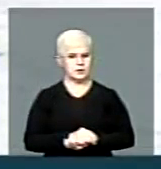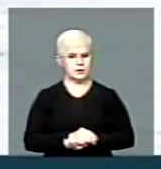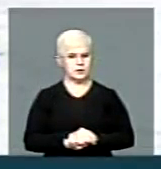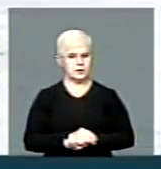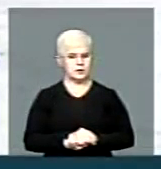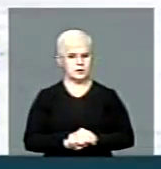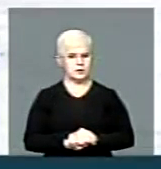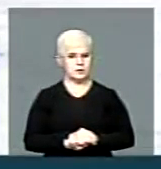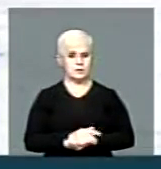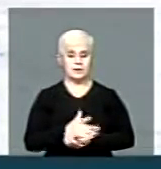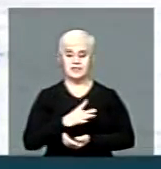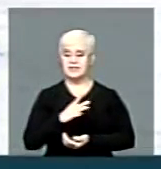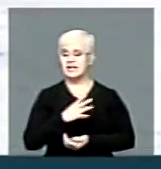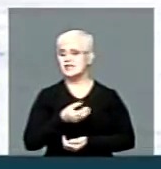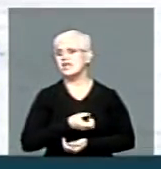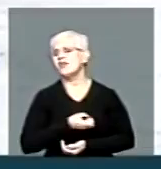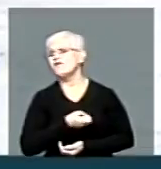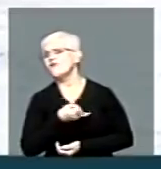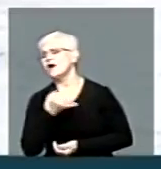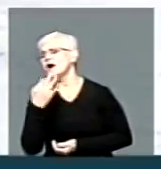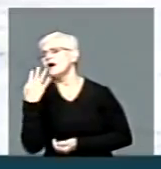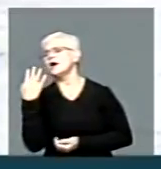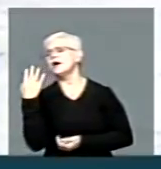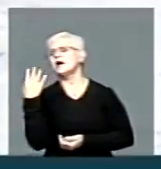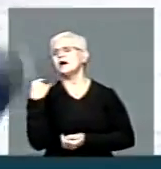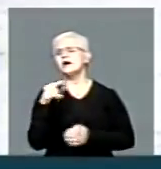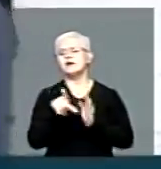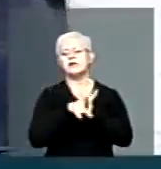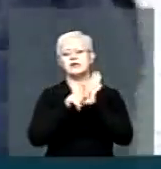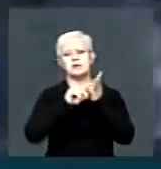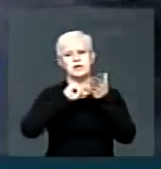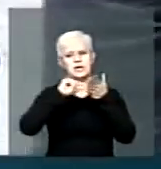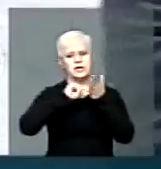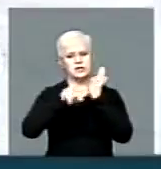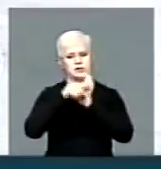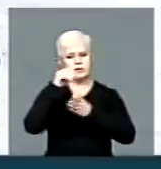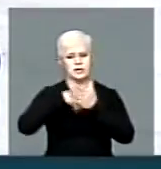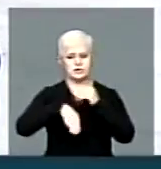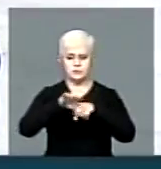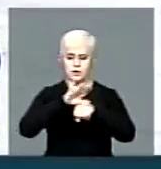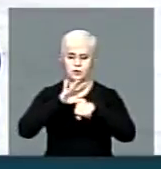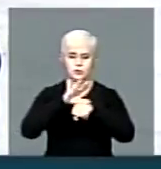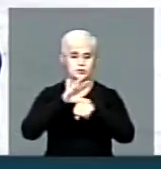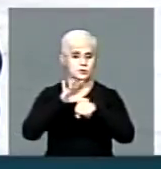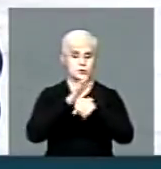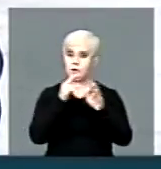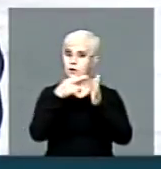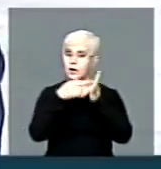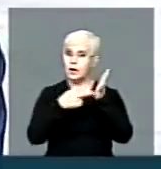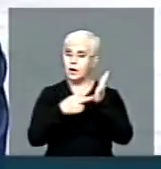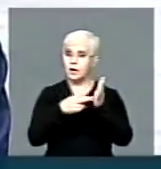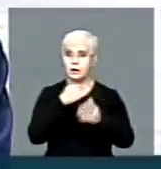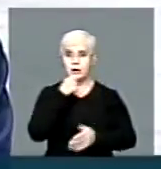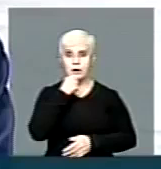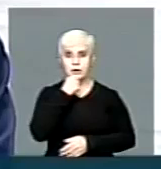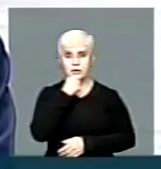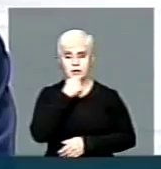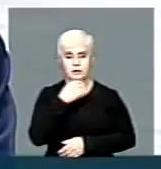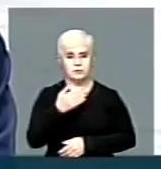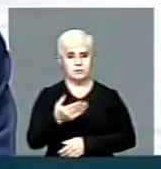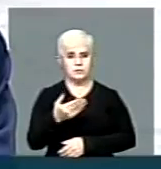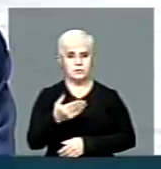os dispositivos inaplicados à falta de regulamentação na Carta de 88. Embora Vossa